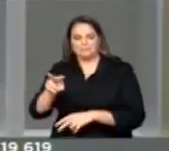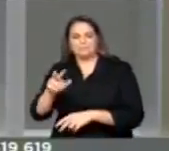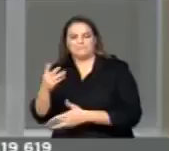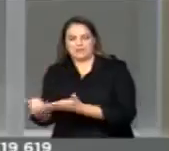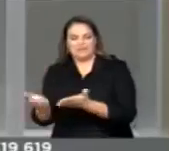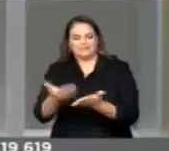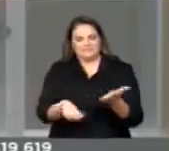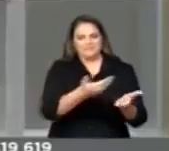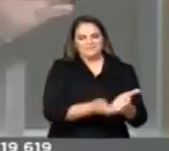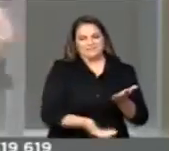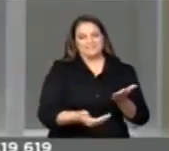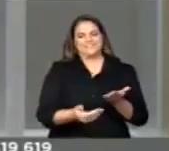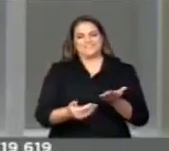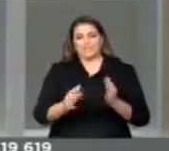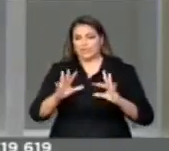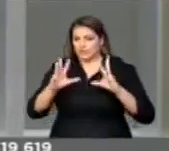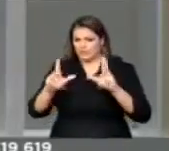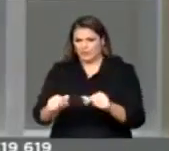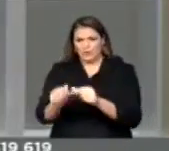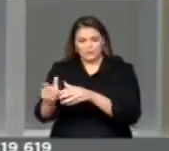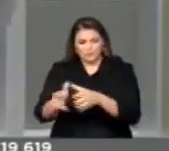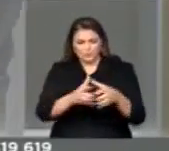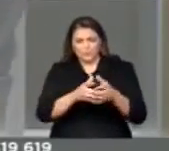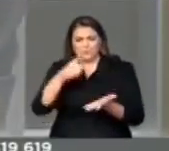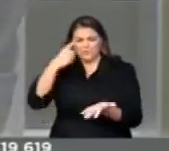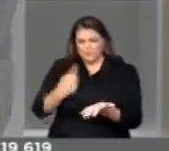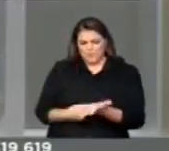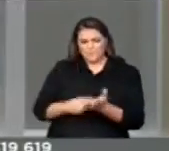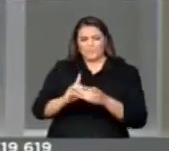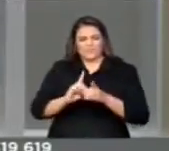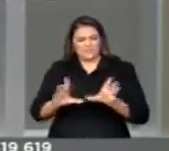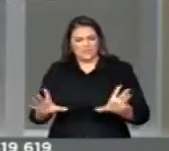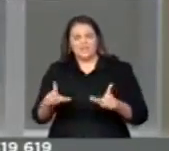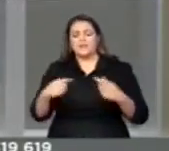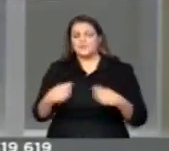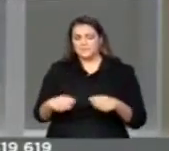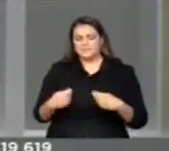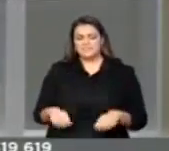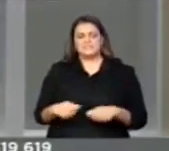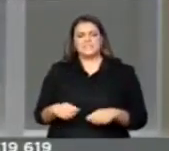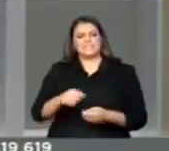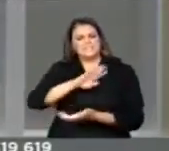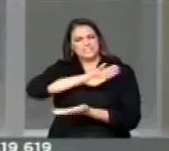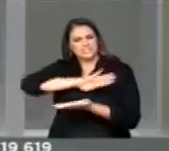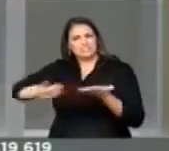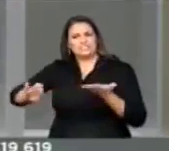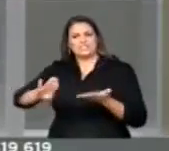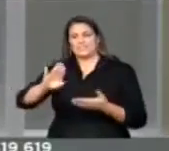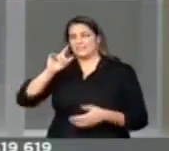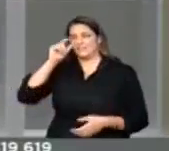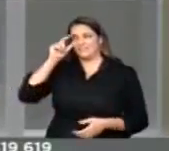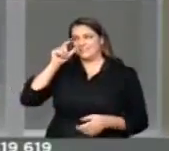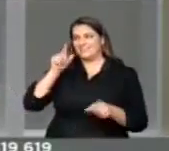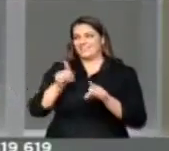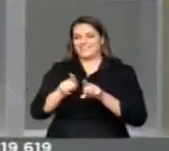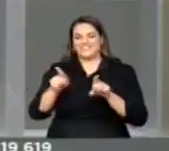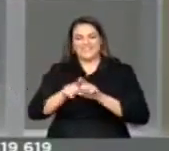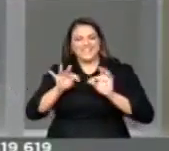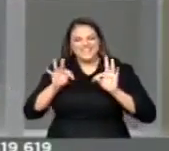todos aqueles partidos que têm compromisso com a democracia peçam não só a saída de Eduardo Cunha, mas